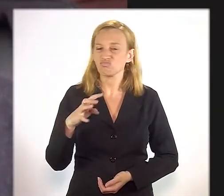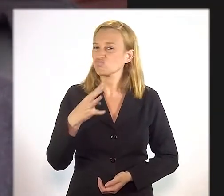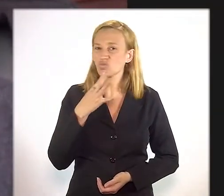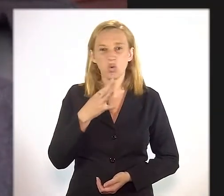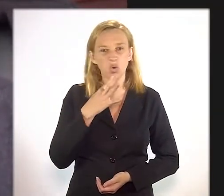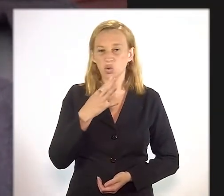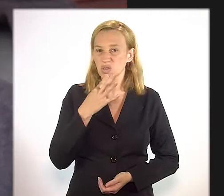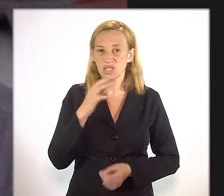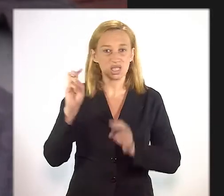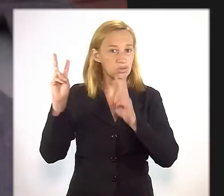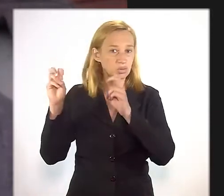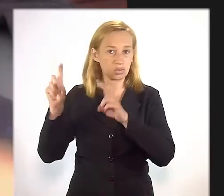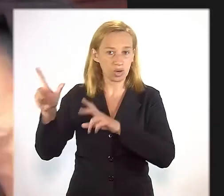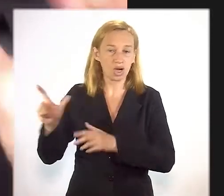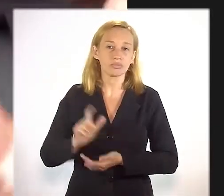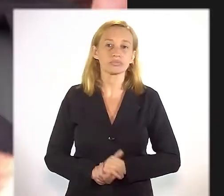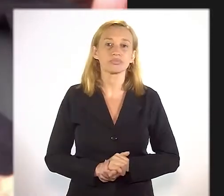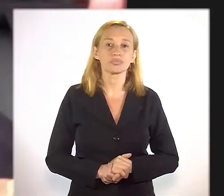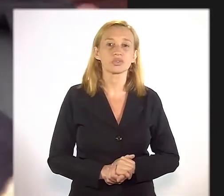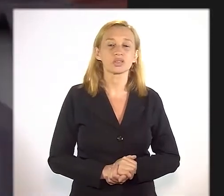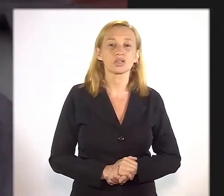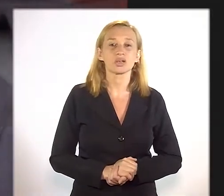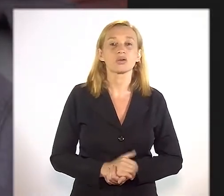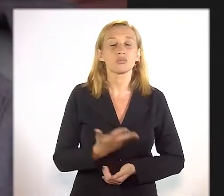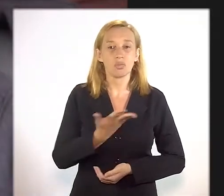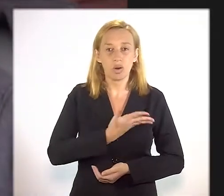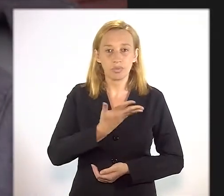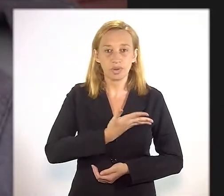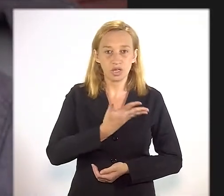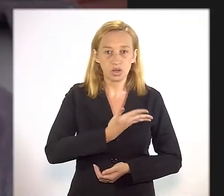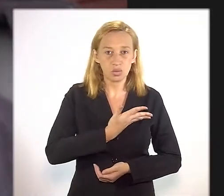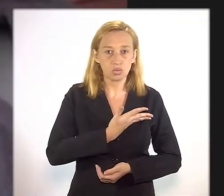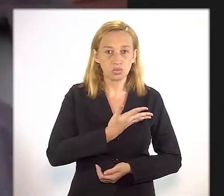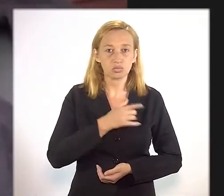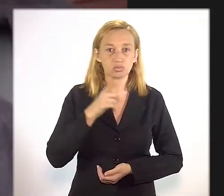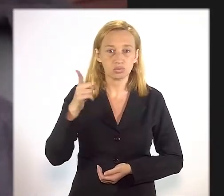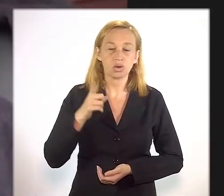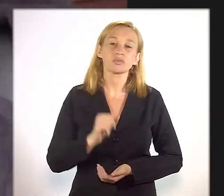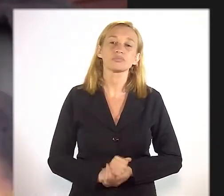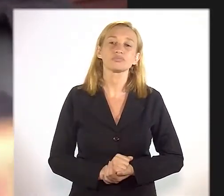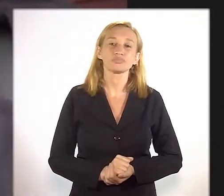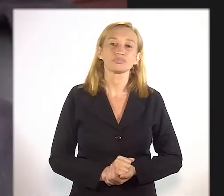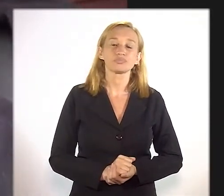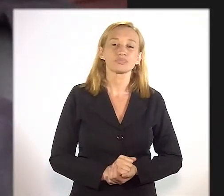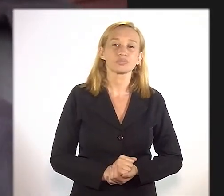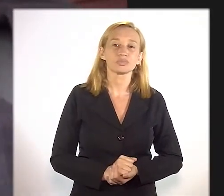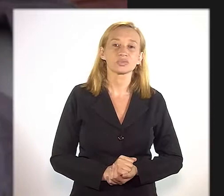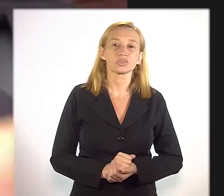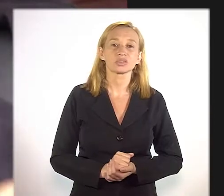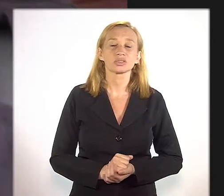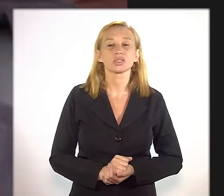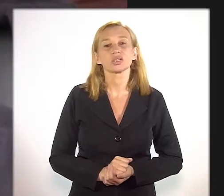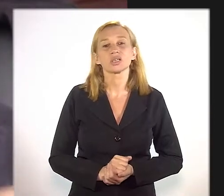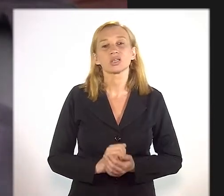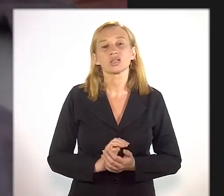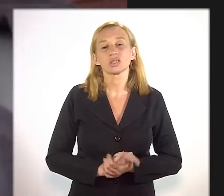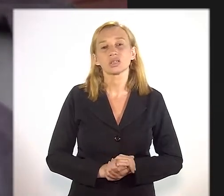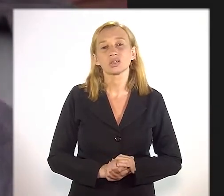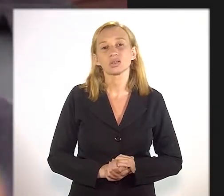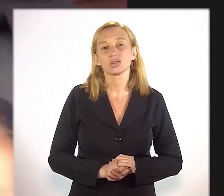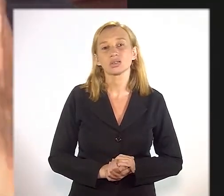conhecida, porque o que se vê é um mito. Aquele mito que o meu amigo Rubem Alves trouxe para o Brasil com um livrinho, A Escola com que Sempre